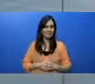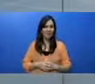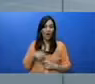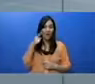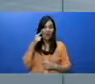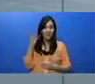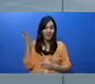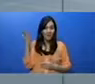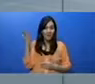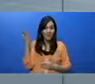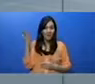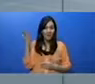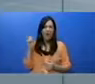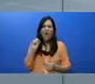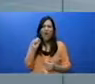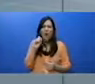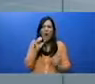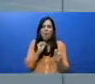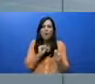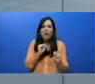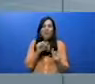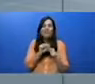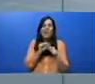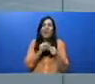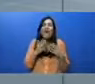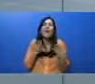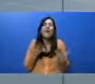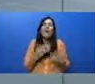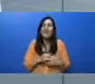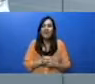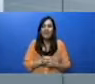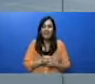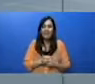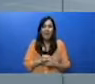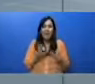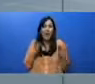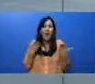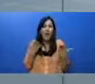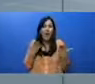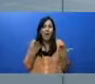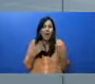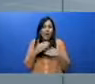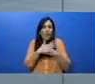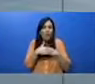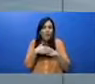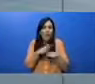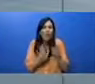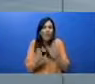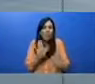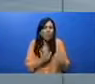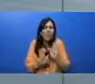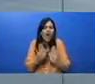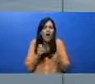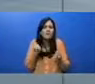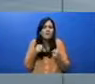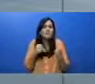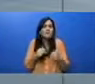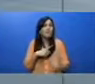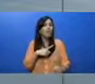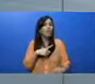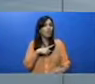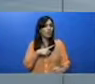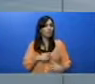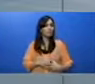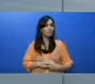Olha só. O que nós podemos fazer e quais os cuidados que nós devemos ter?